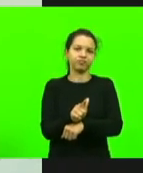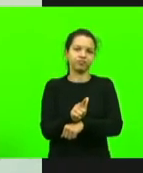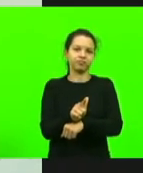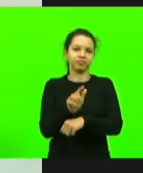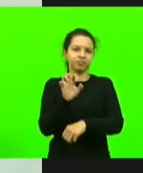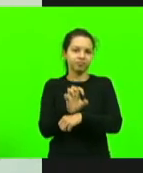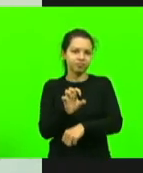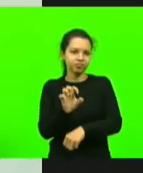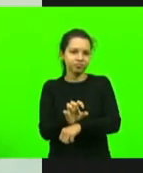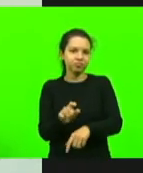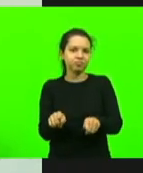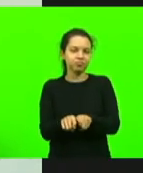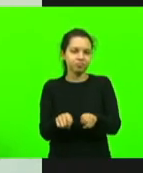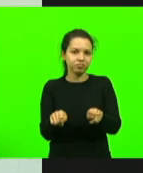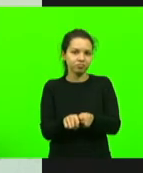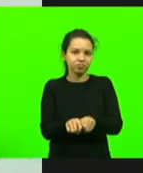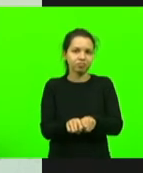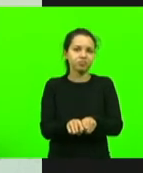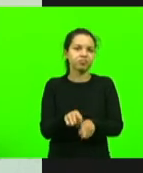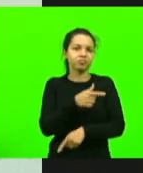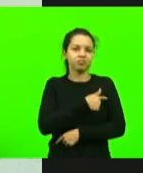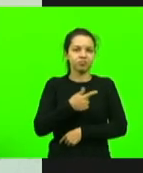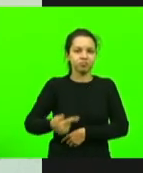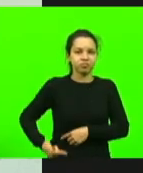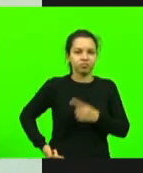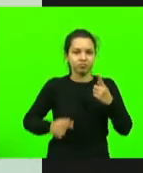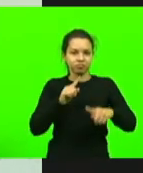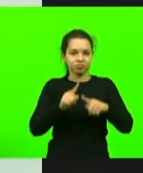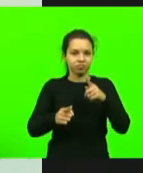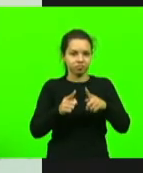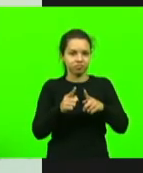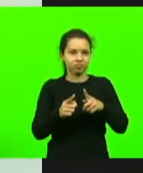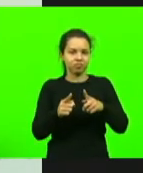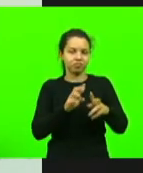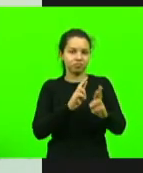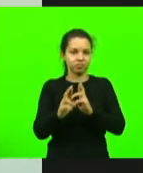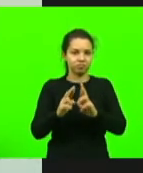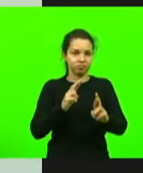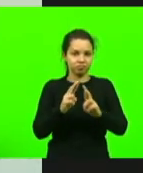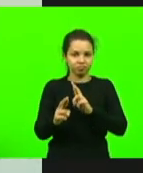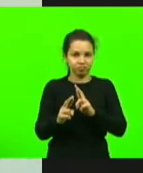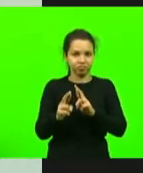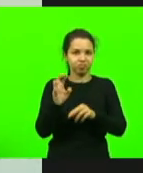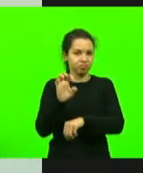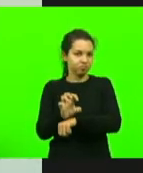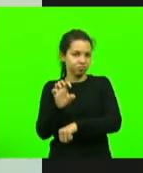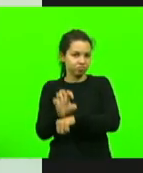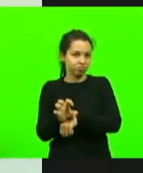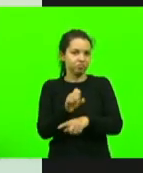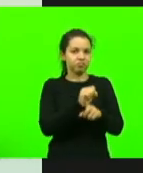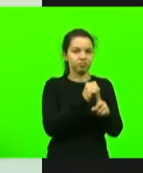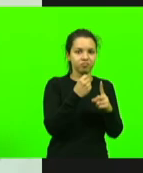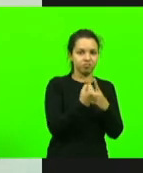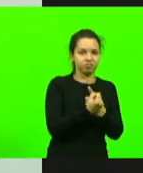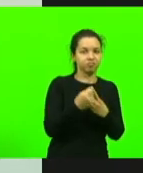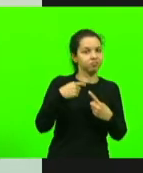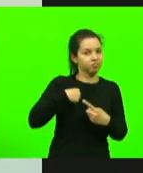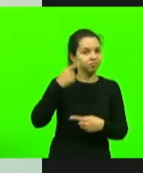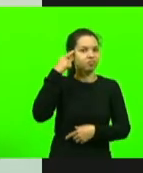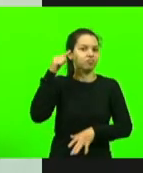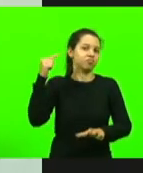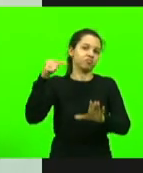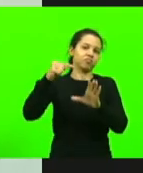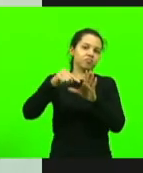da governamentalidade relação estado e sociedade para mim o seu mais profundo para mim isso